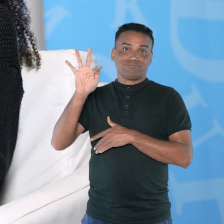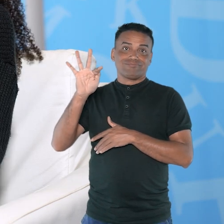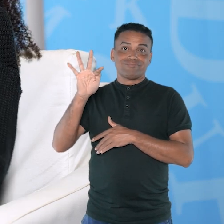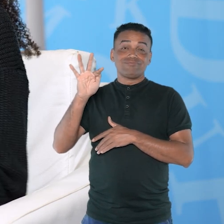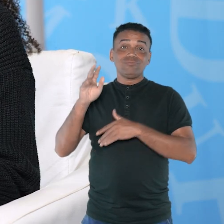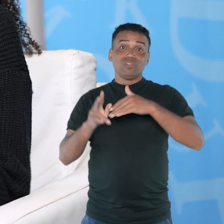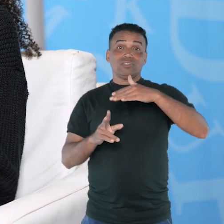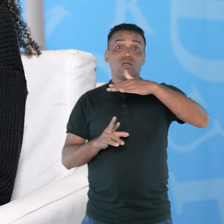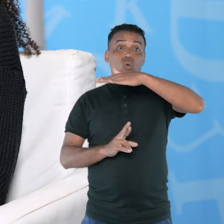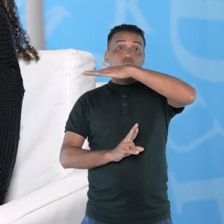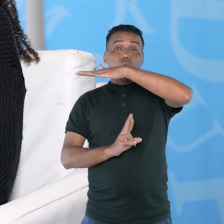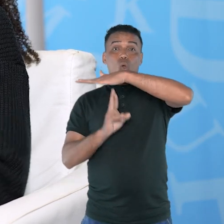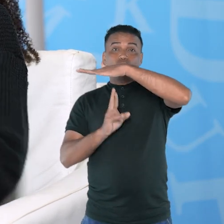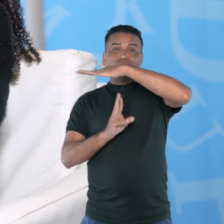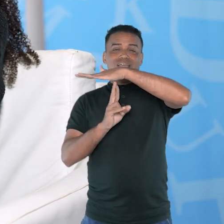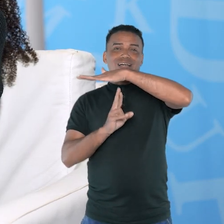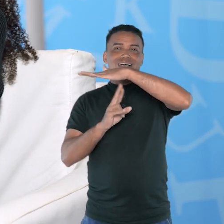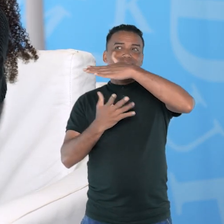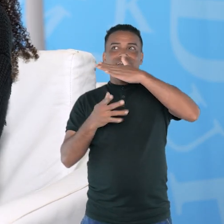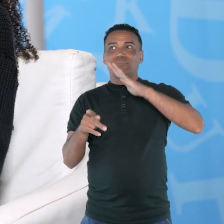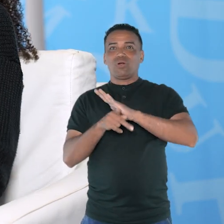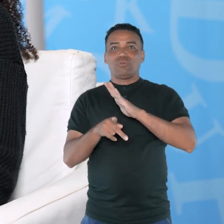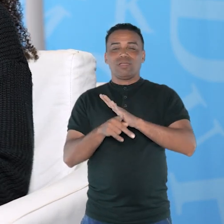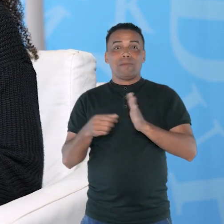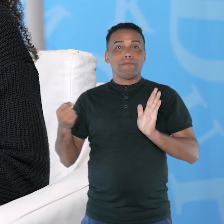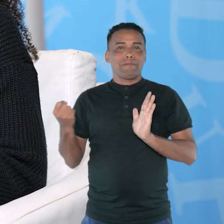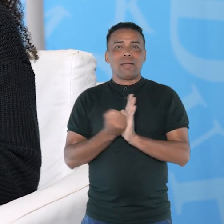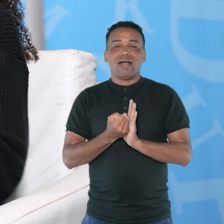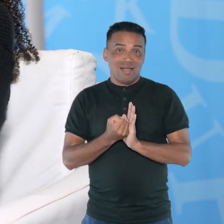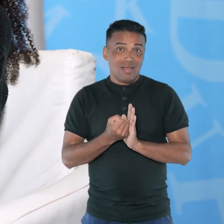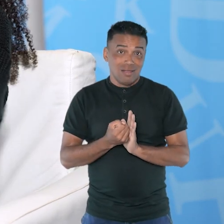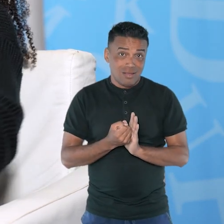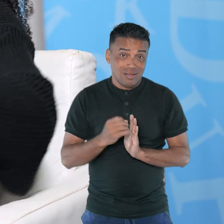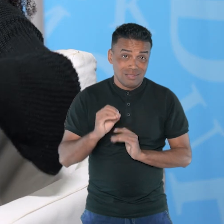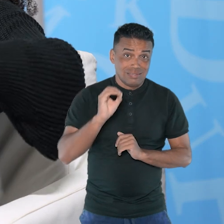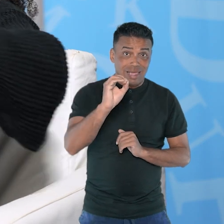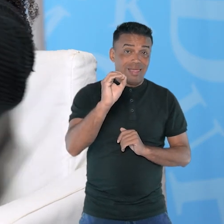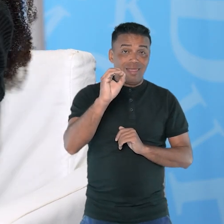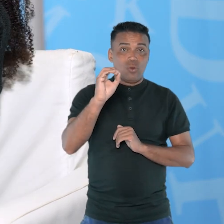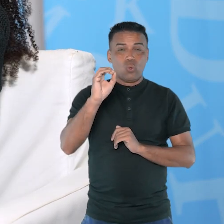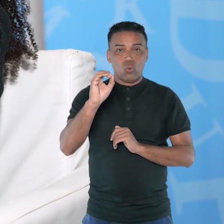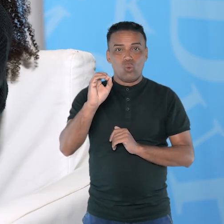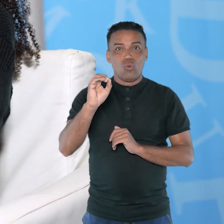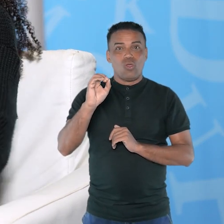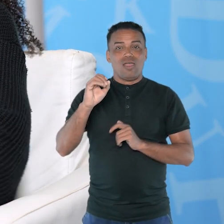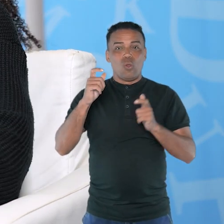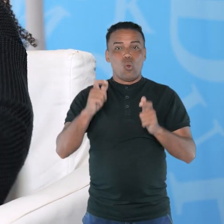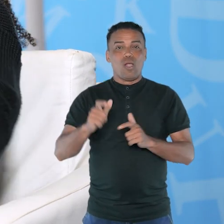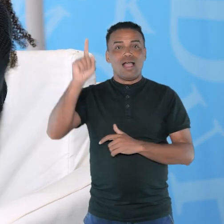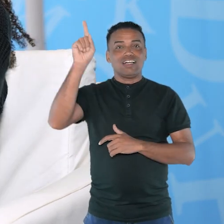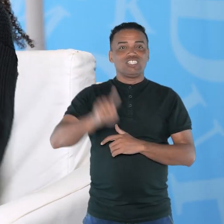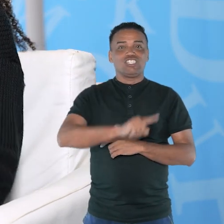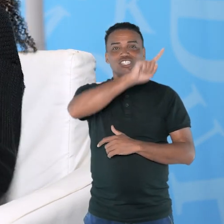A rodoviária do plano piloto ela é uma encruzilhada, né? Ela marca ali tem o Marco Zero, que é um grande X, e aquele avião